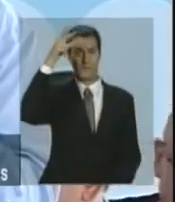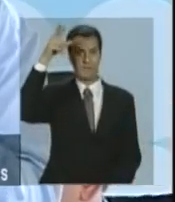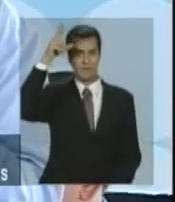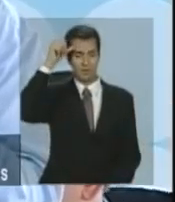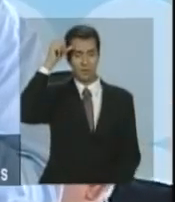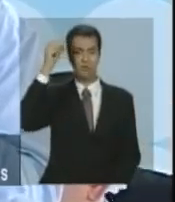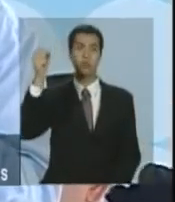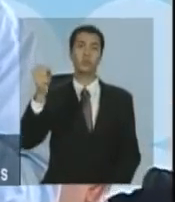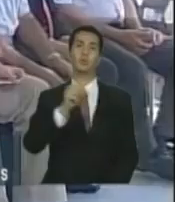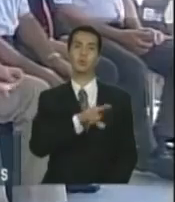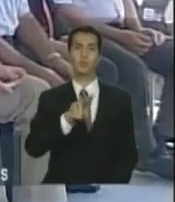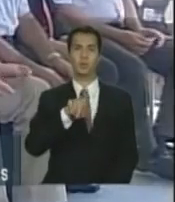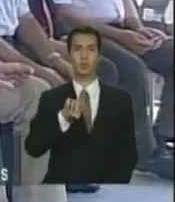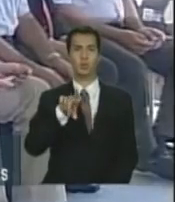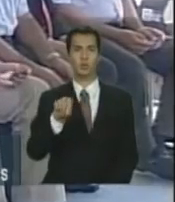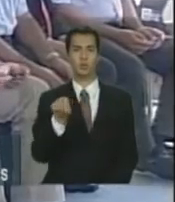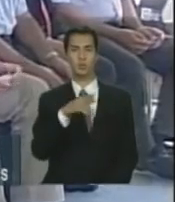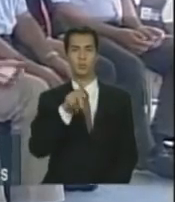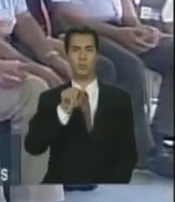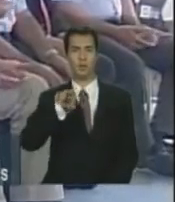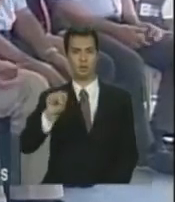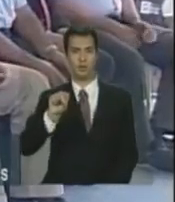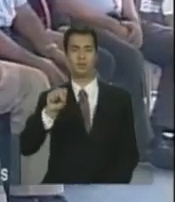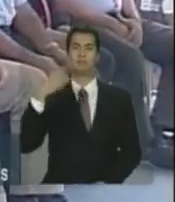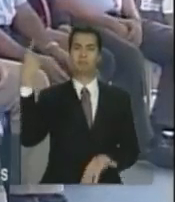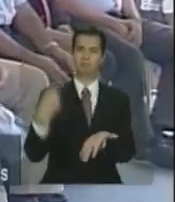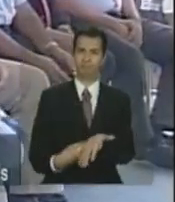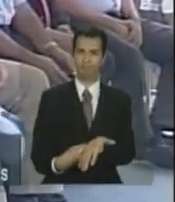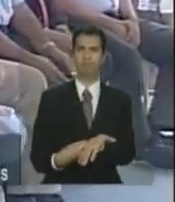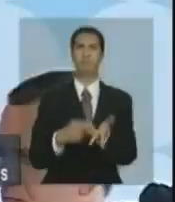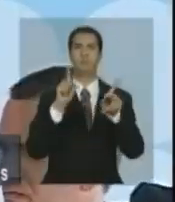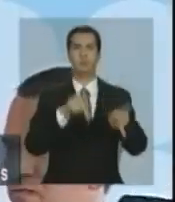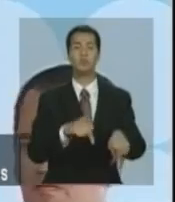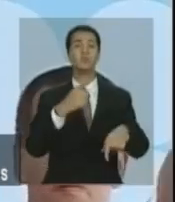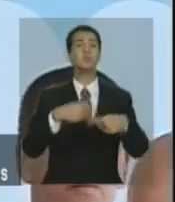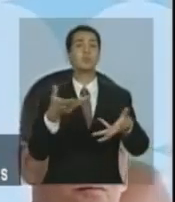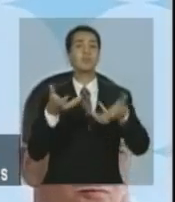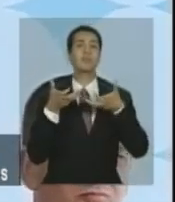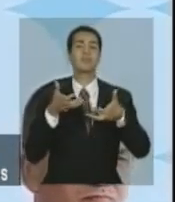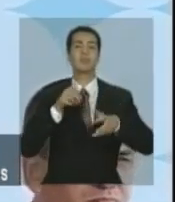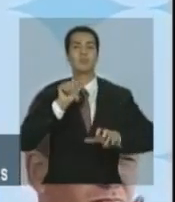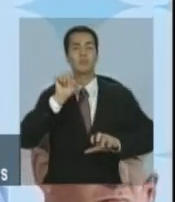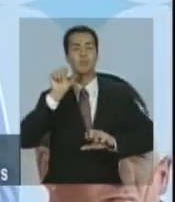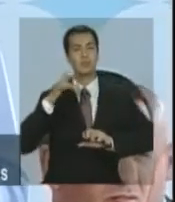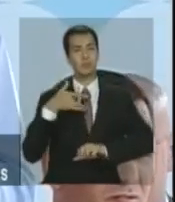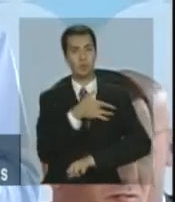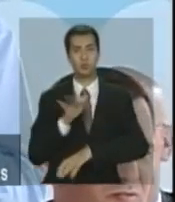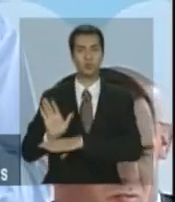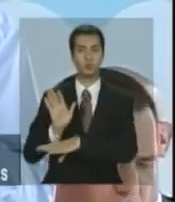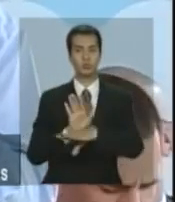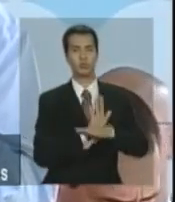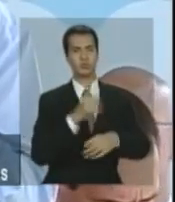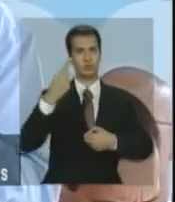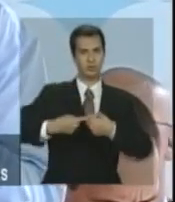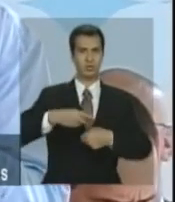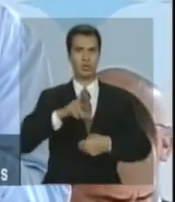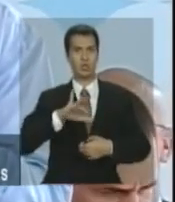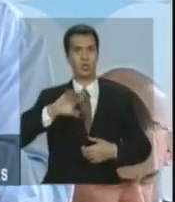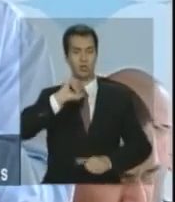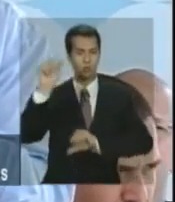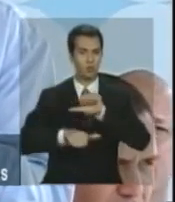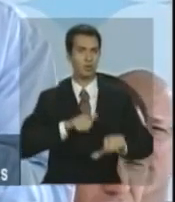um compromisso com a população de que ia mudar a saúde na cidade do Rio de Janeiro.